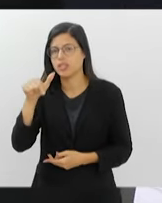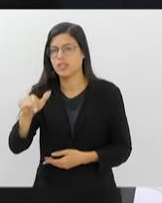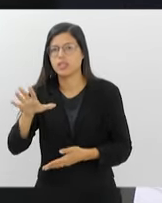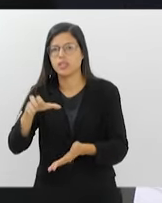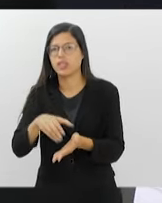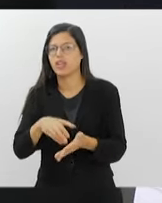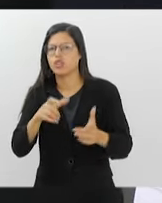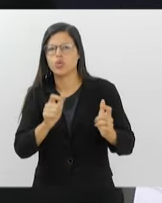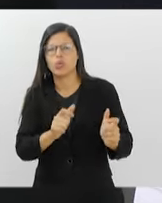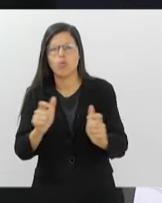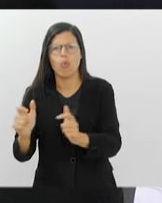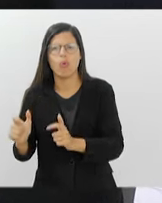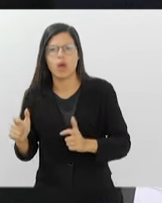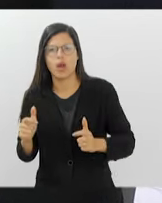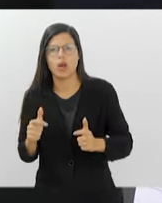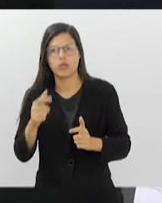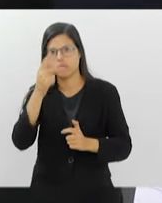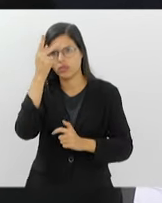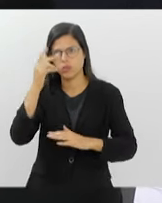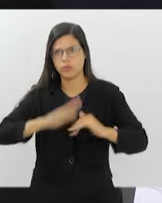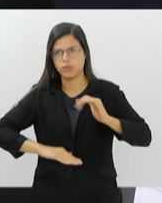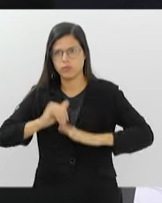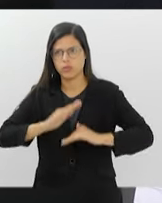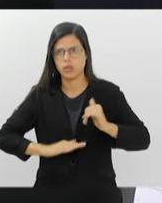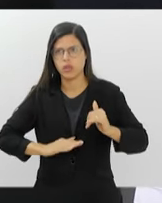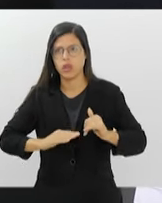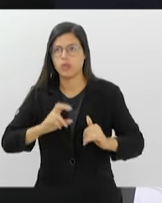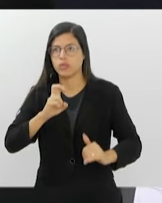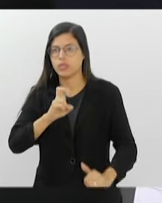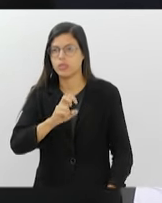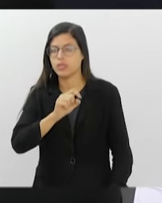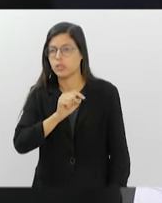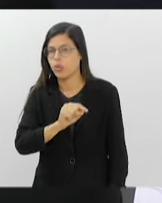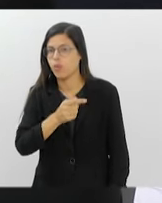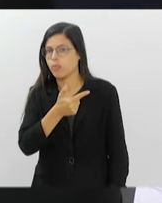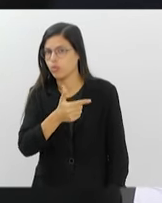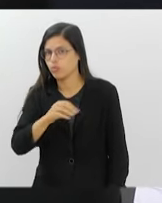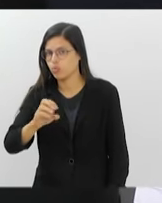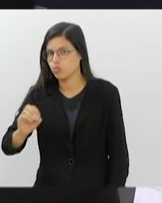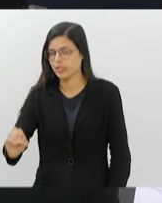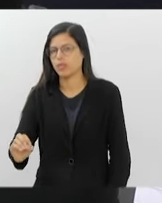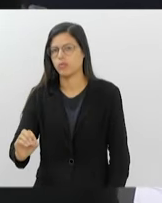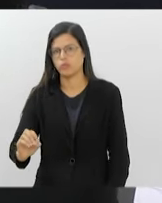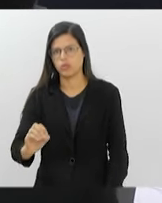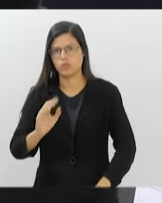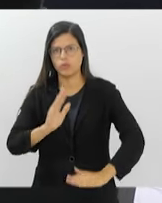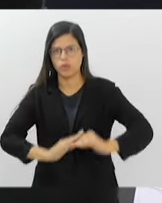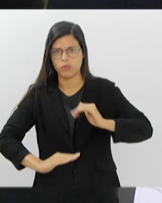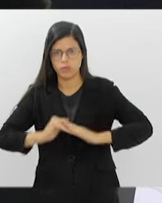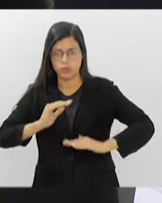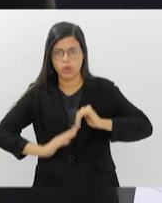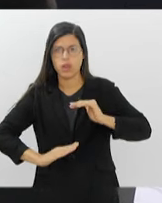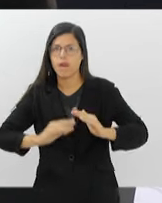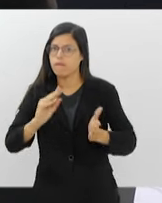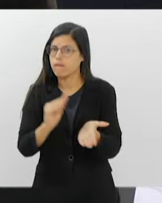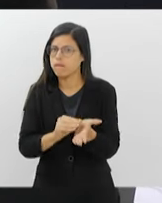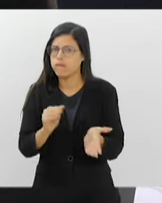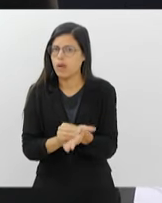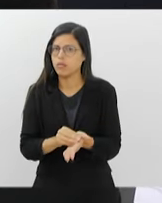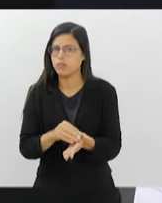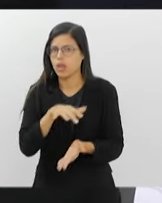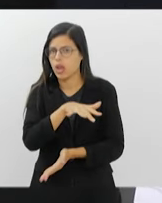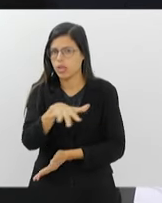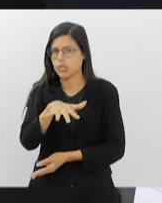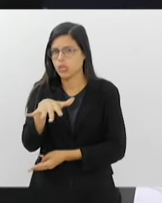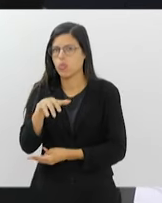estão sendo retirados esses homens não é nada n é nada 5200 homens faz falta para qualquer região do estado do